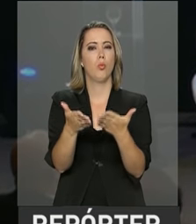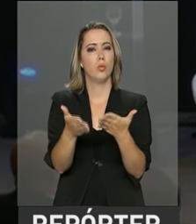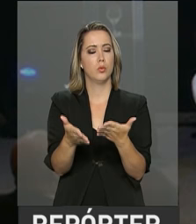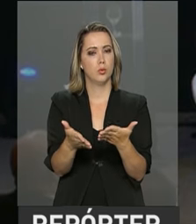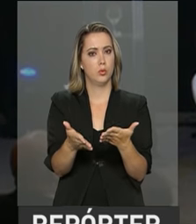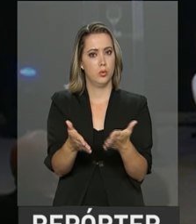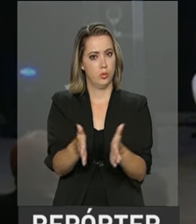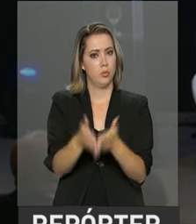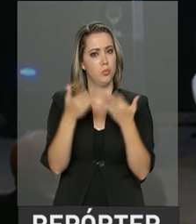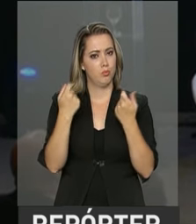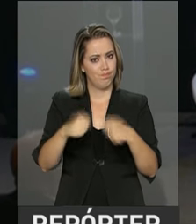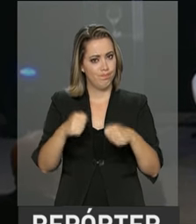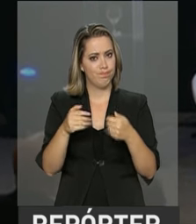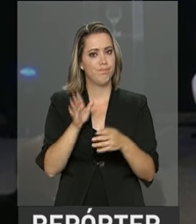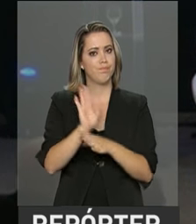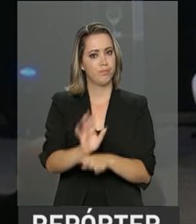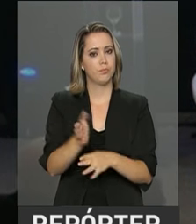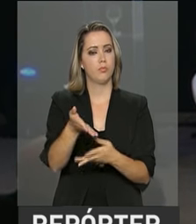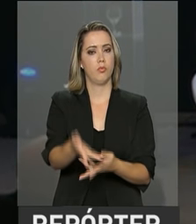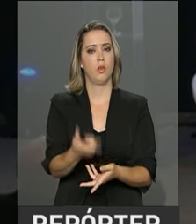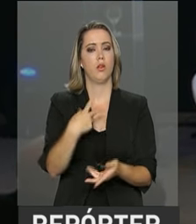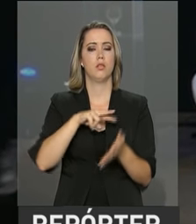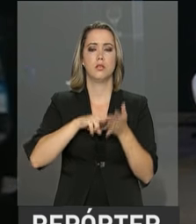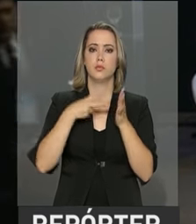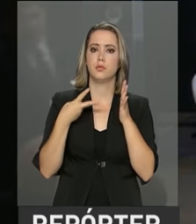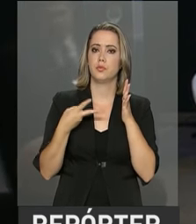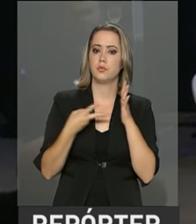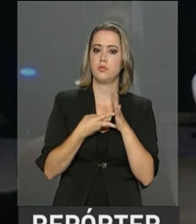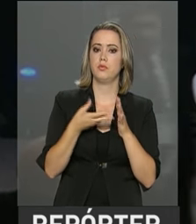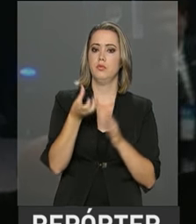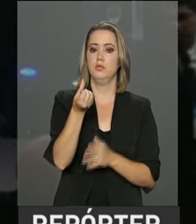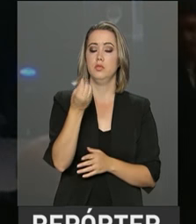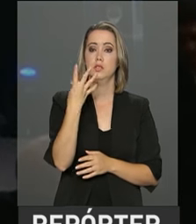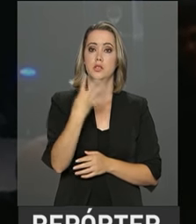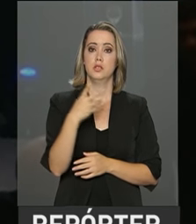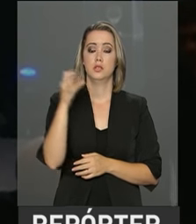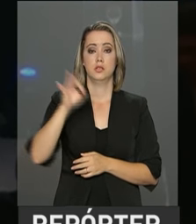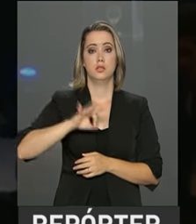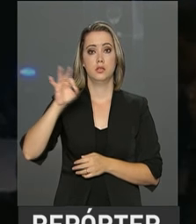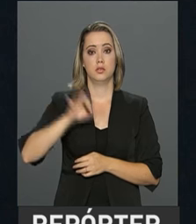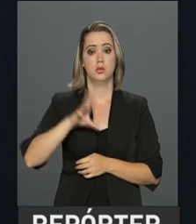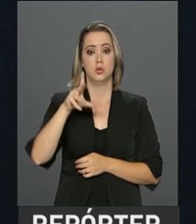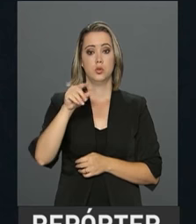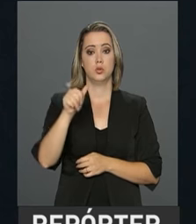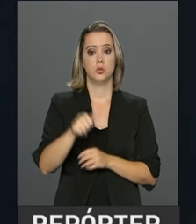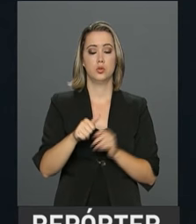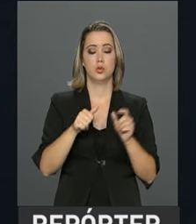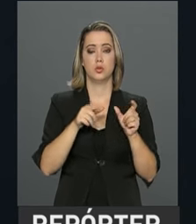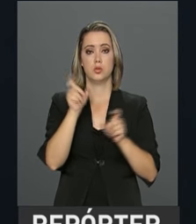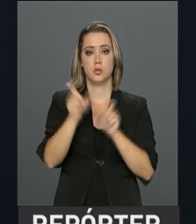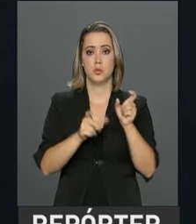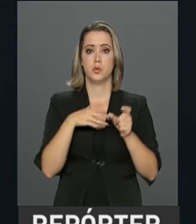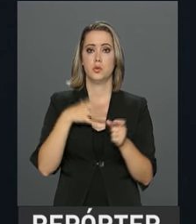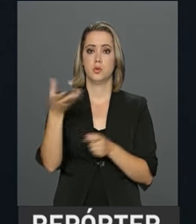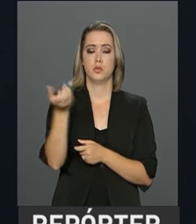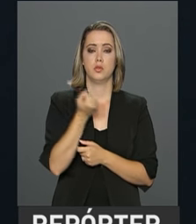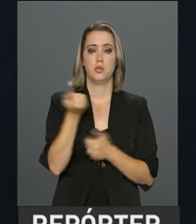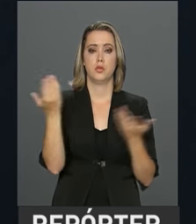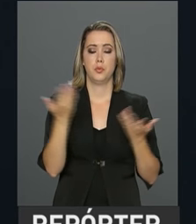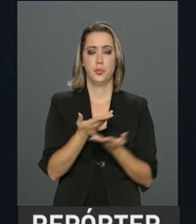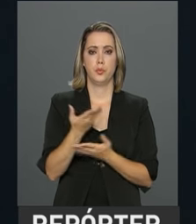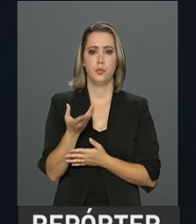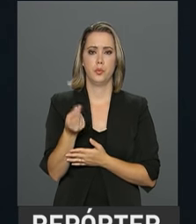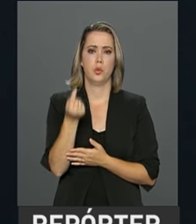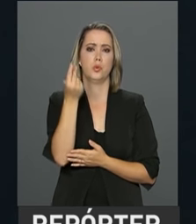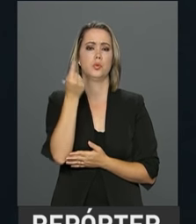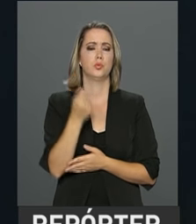mais necessitados e que representam aproximadamente 64% das pessoas que recebem benefício.